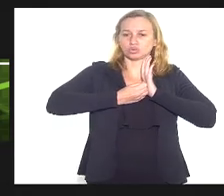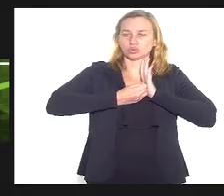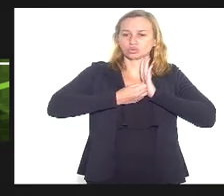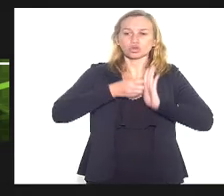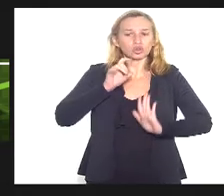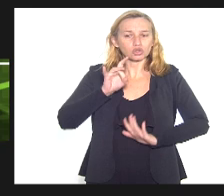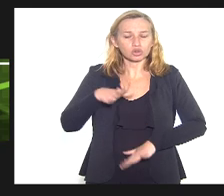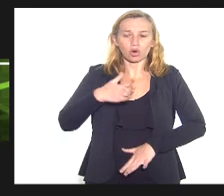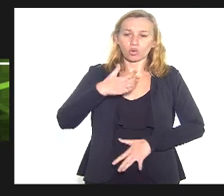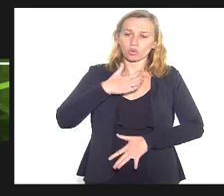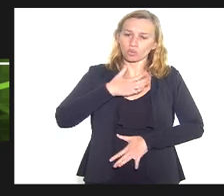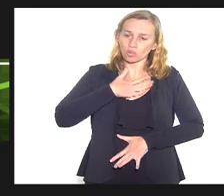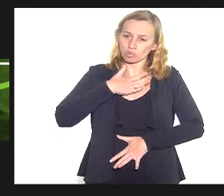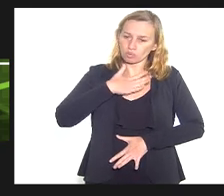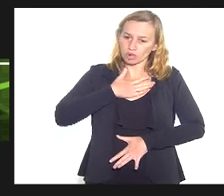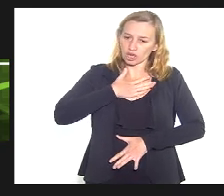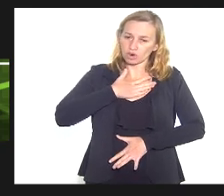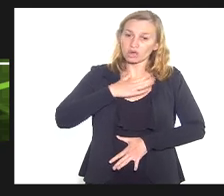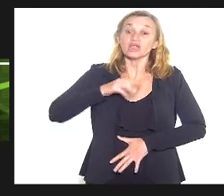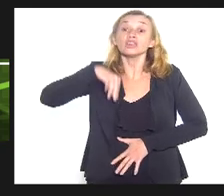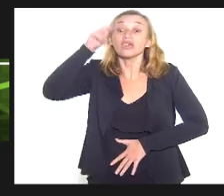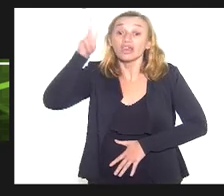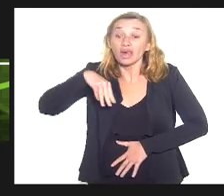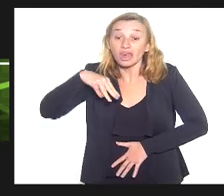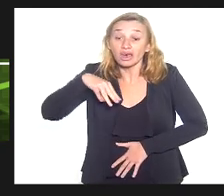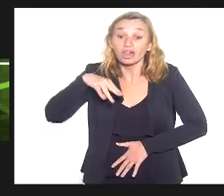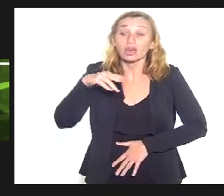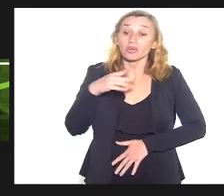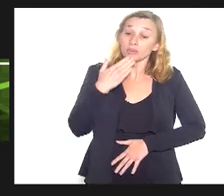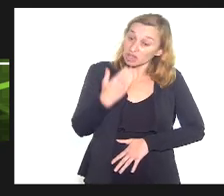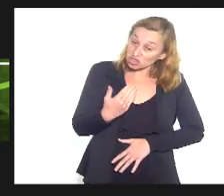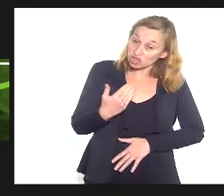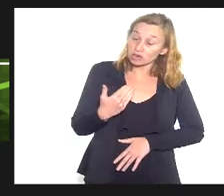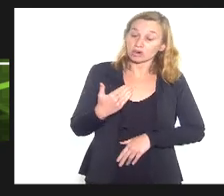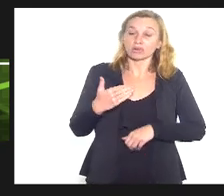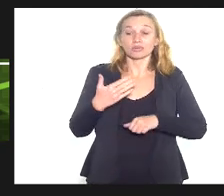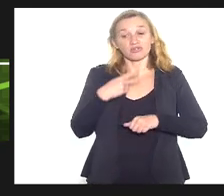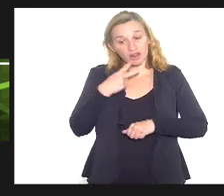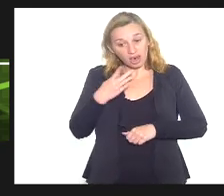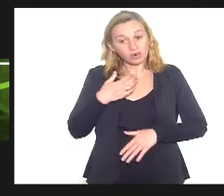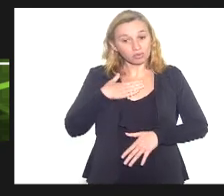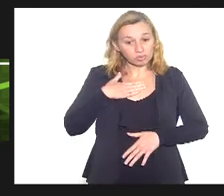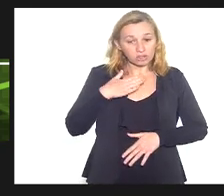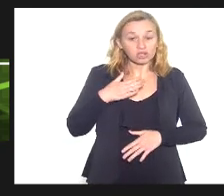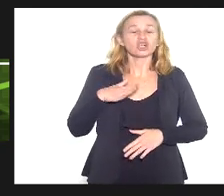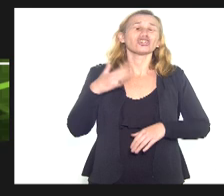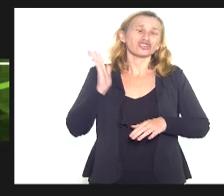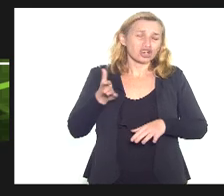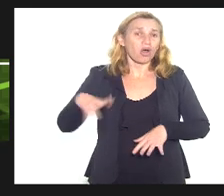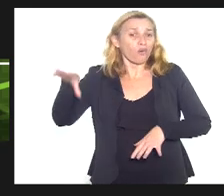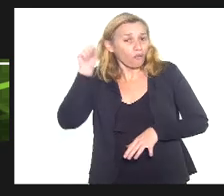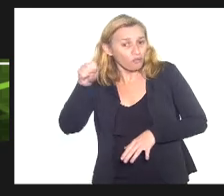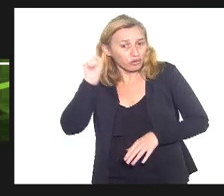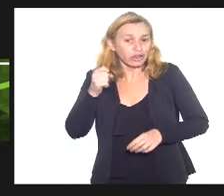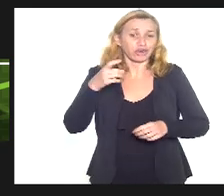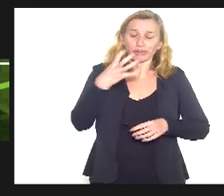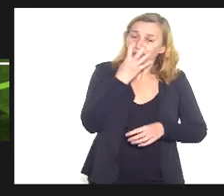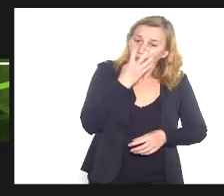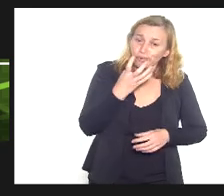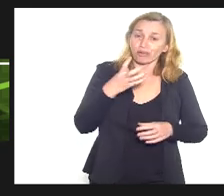todos trabalhem com o microfone fechado. Eu já vi vozes conversando, cachorro